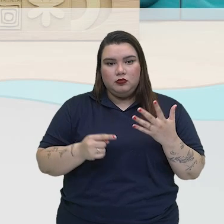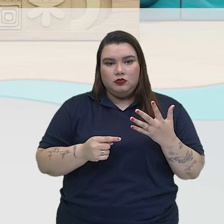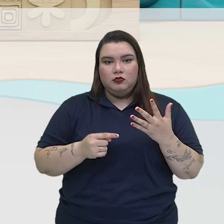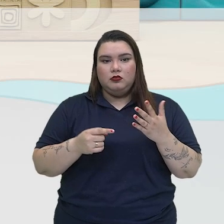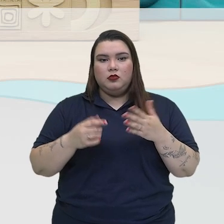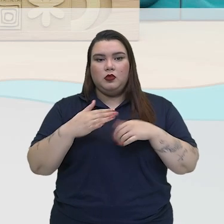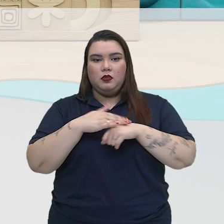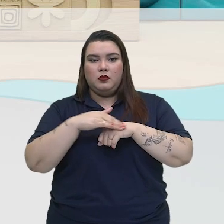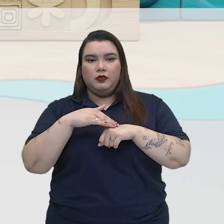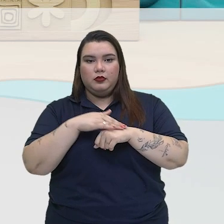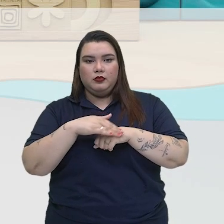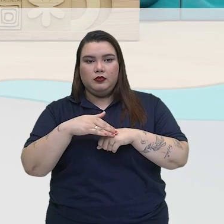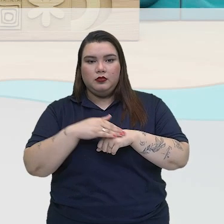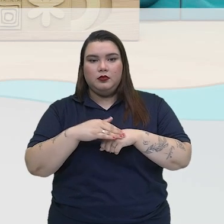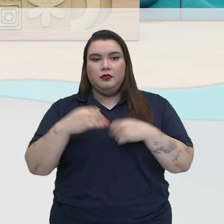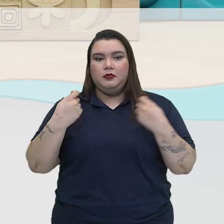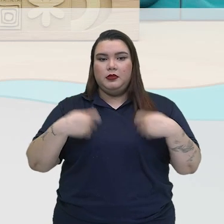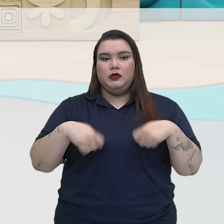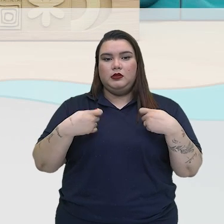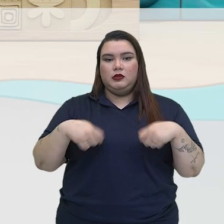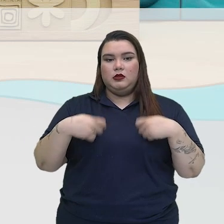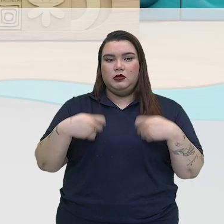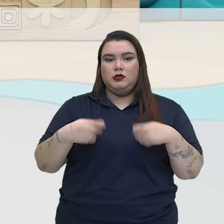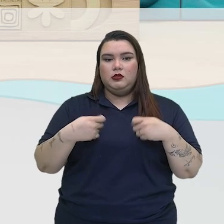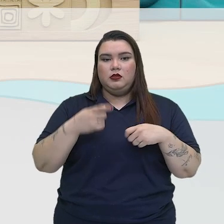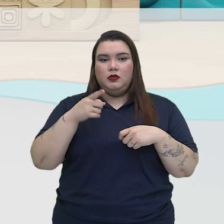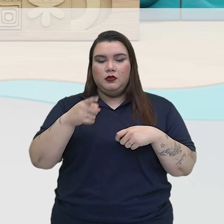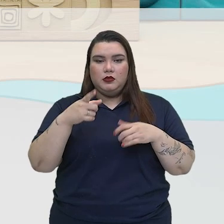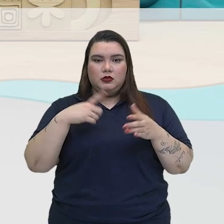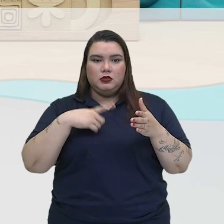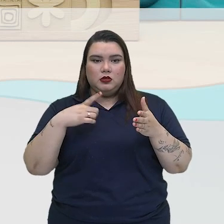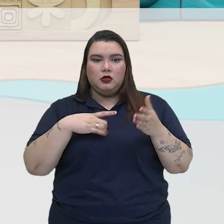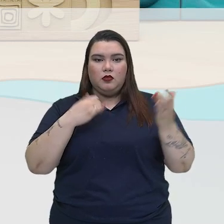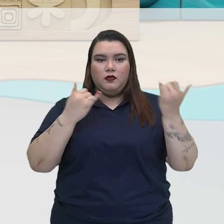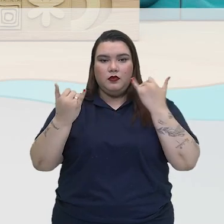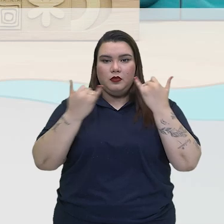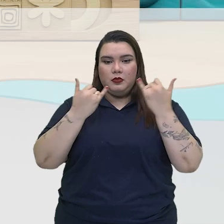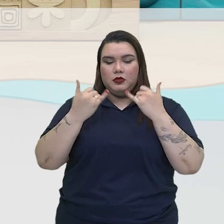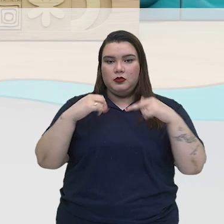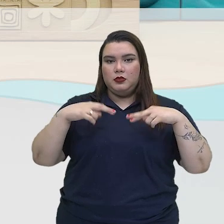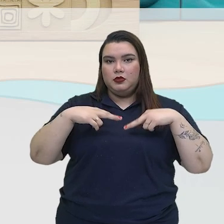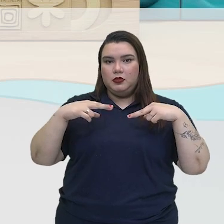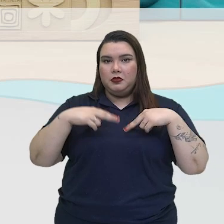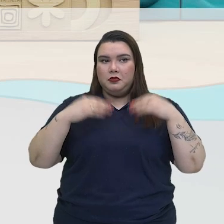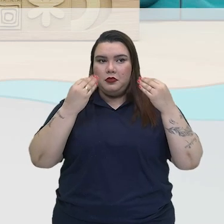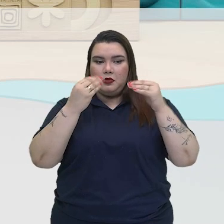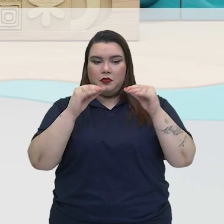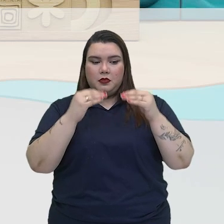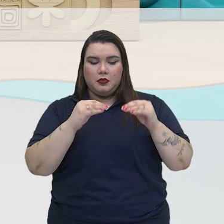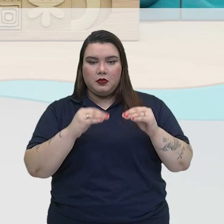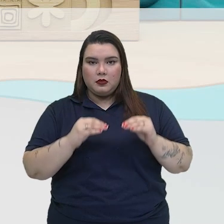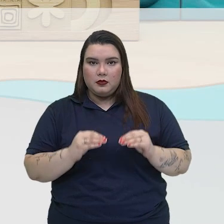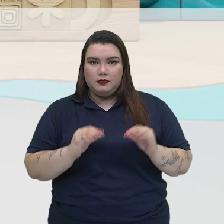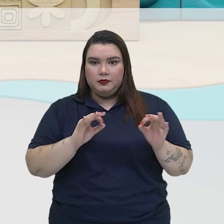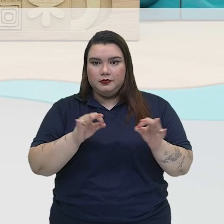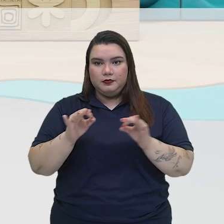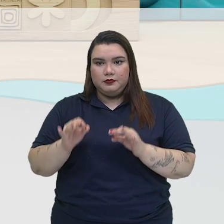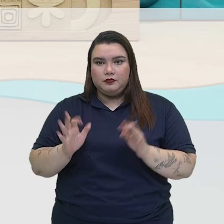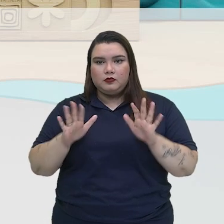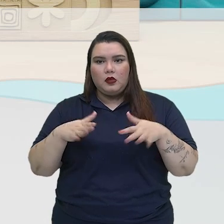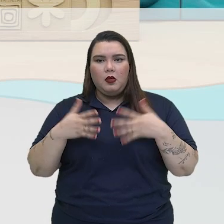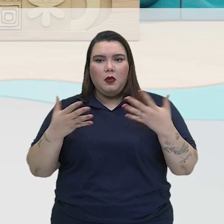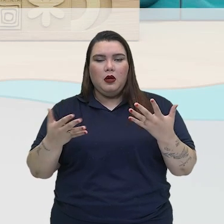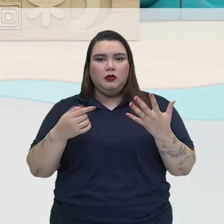primeiras conversas, exigem, né, que você forneça as suas personal information. E quais